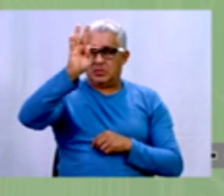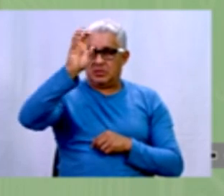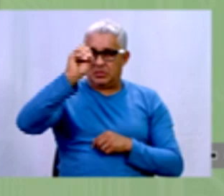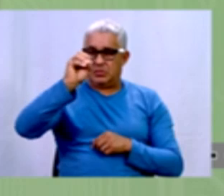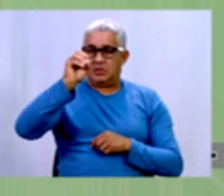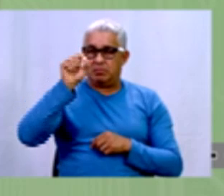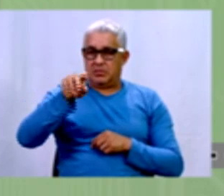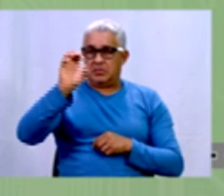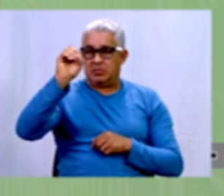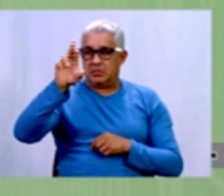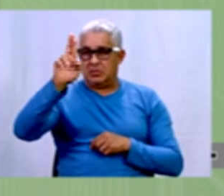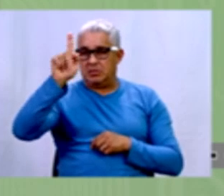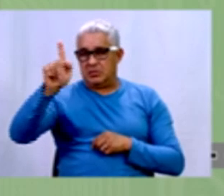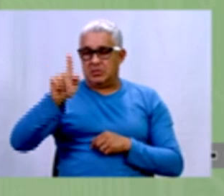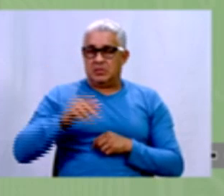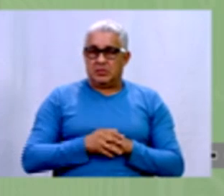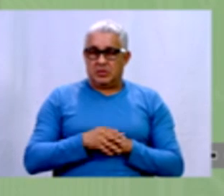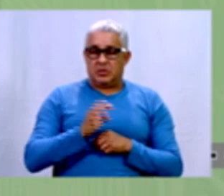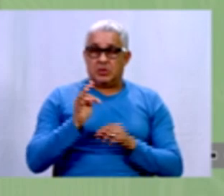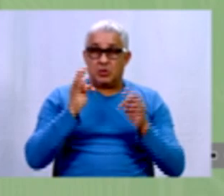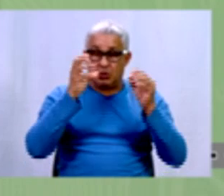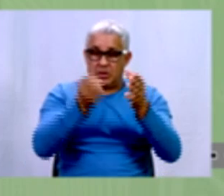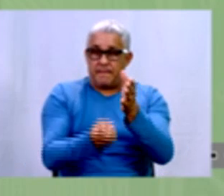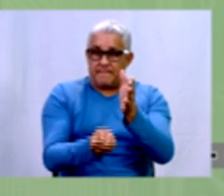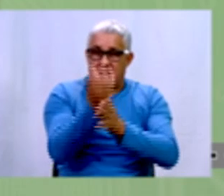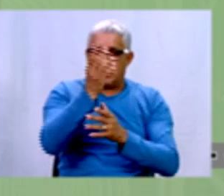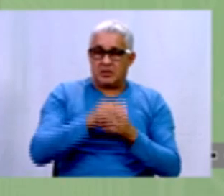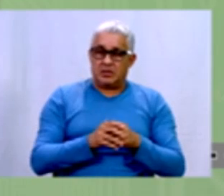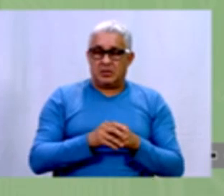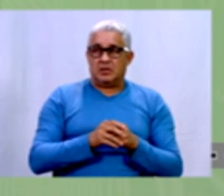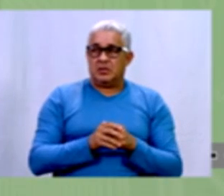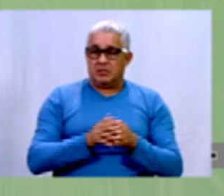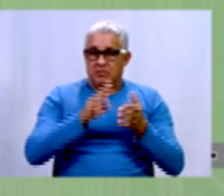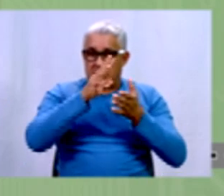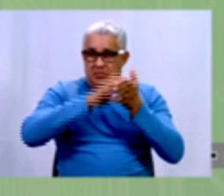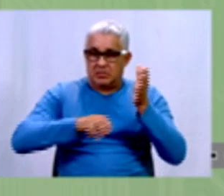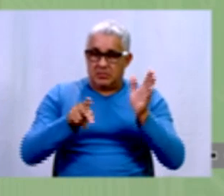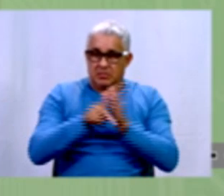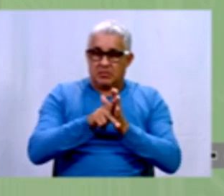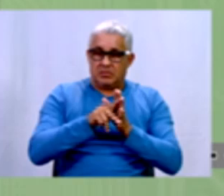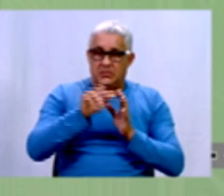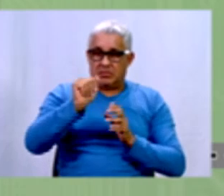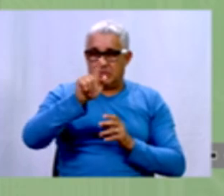ágeis. Então o que acontece? Ao invés